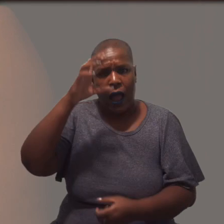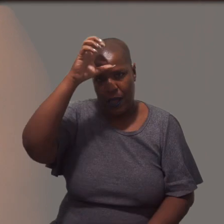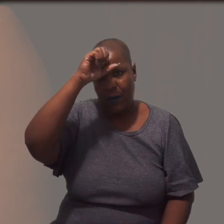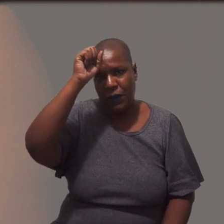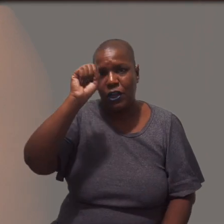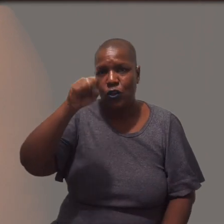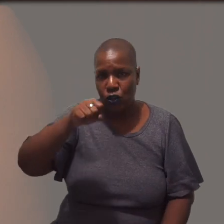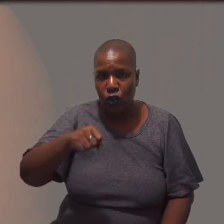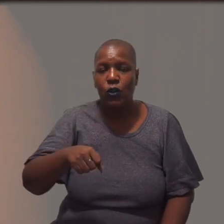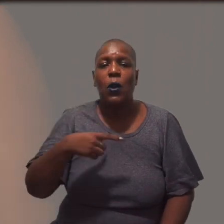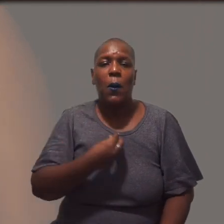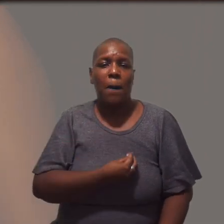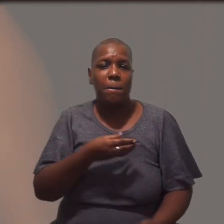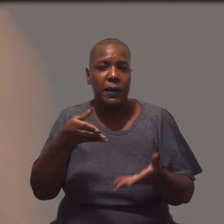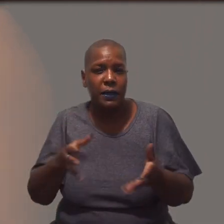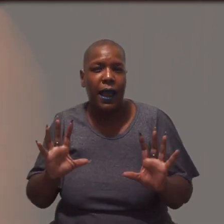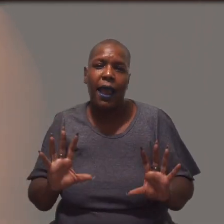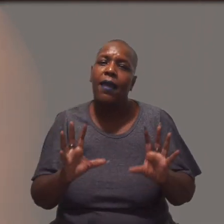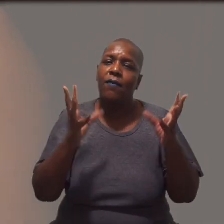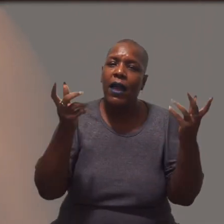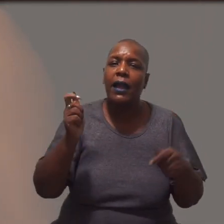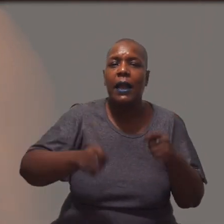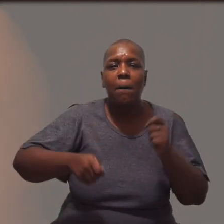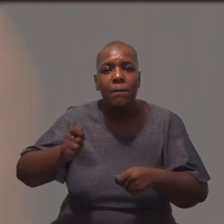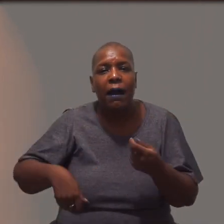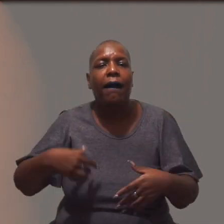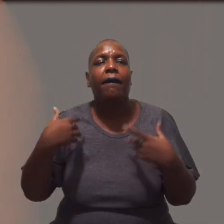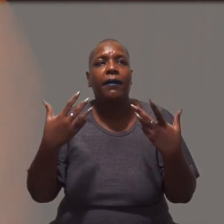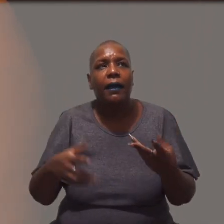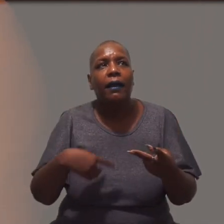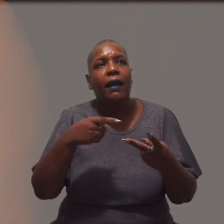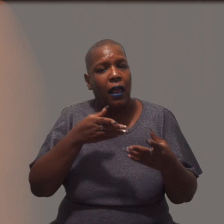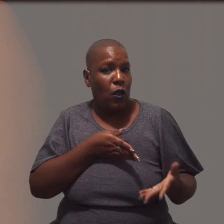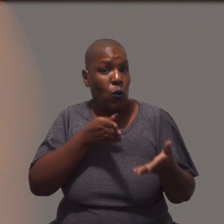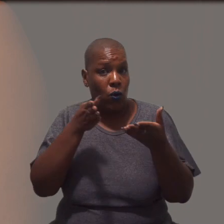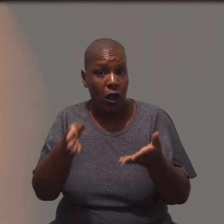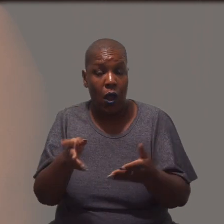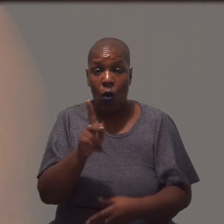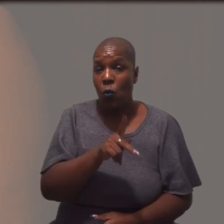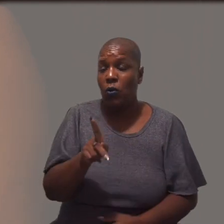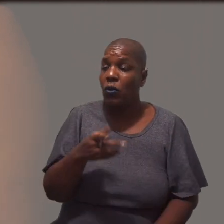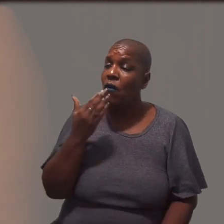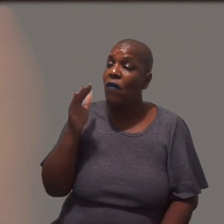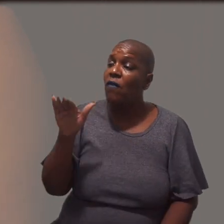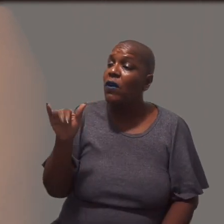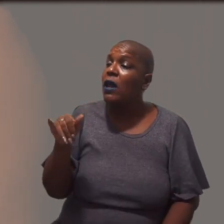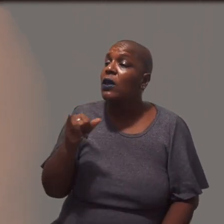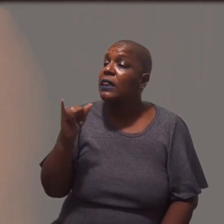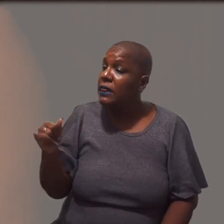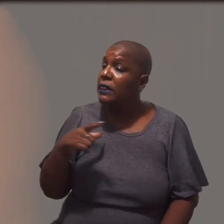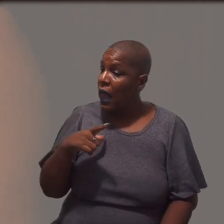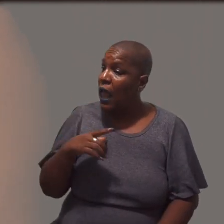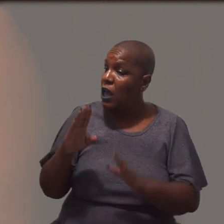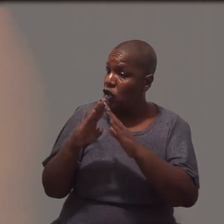aprendendo o instrumento com a banda, participando dos eventos da banda, tudo mais. E o professor comentou que existia